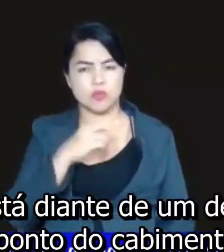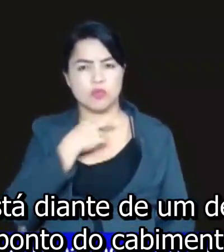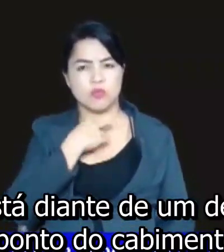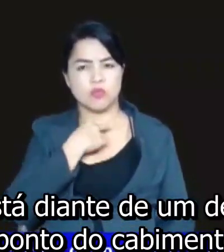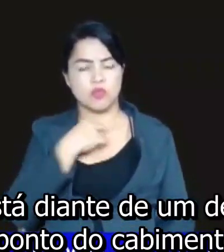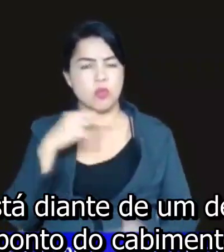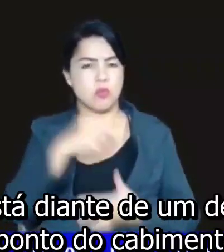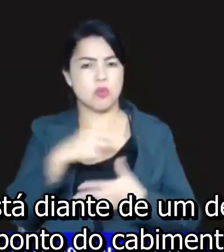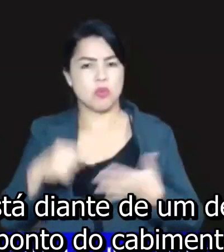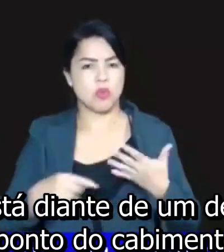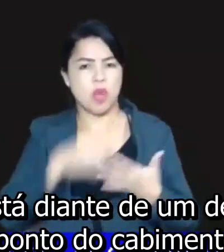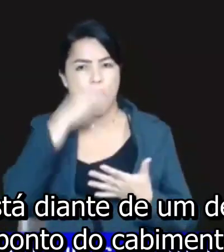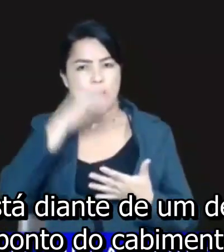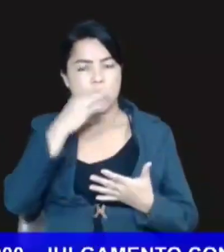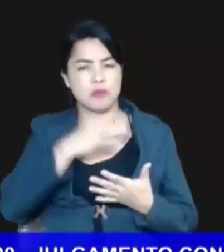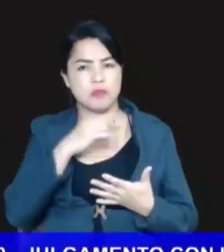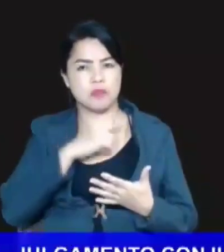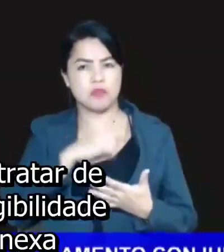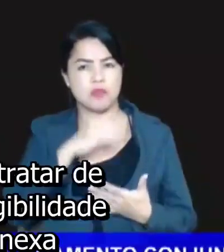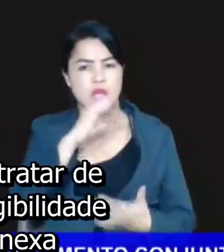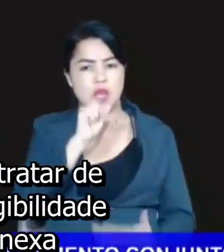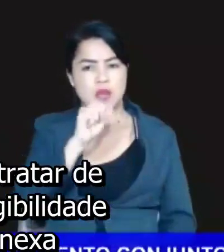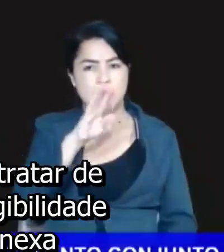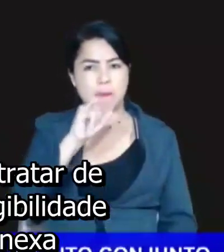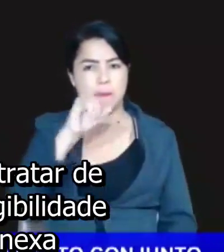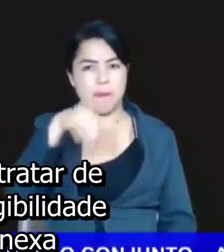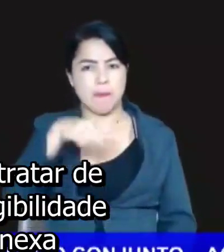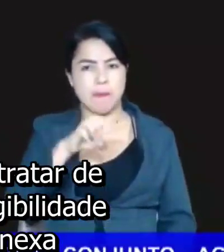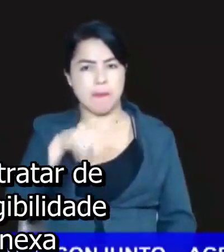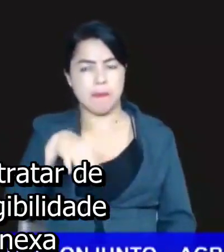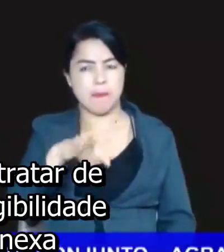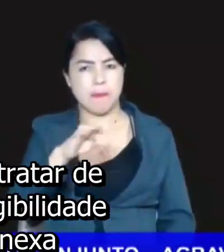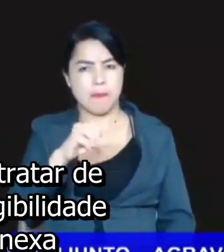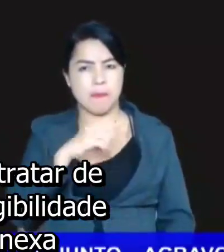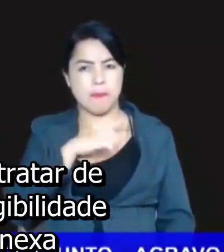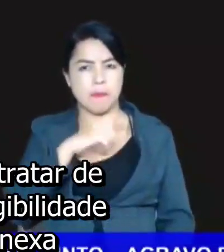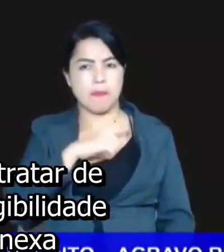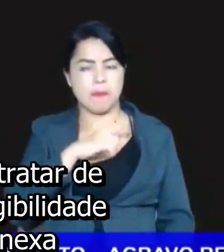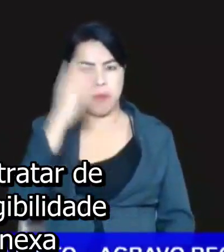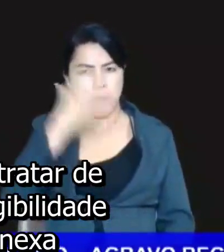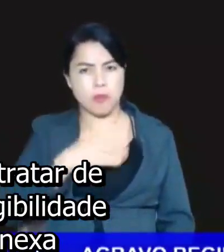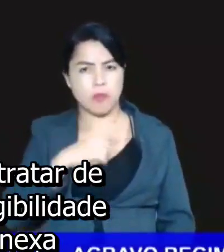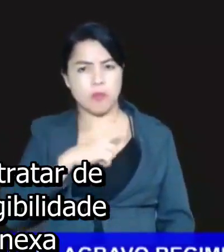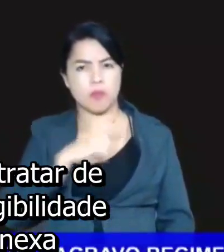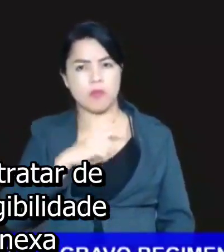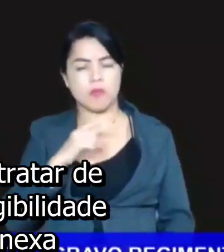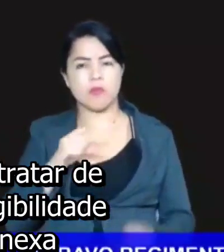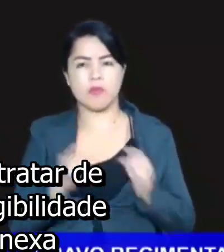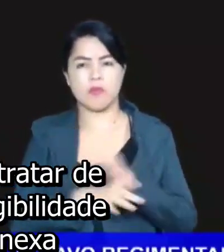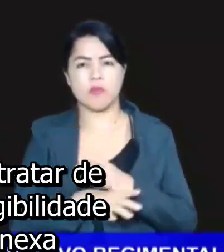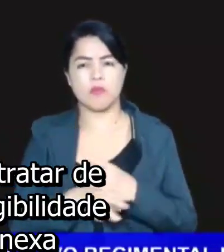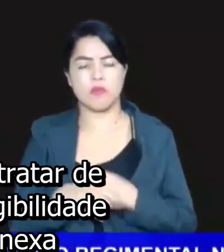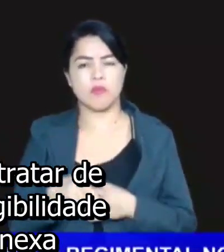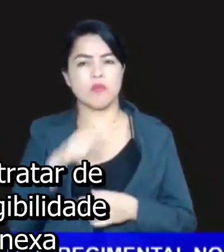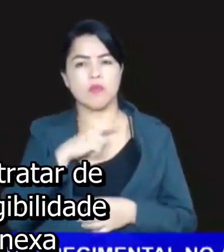no caso aqui, superado o ponto do cabimento, de acolhimento da pretensão de rescindir o julgado. Não se está a tratar de